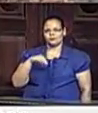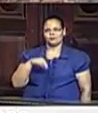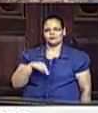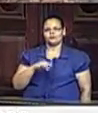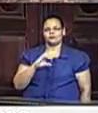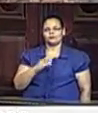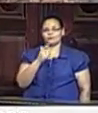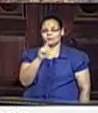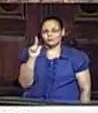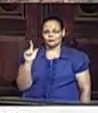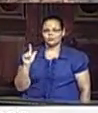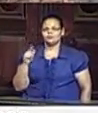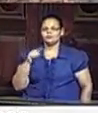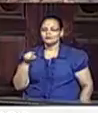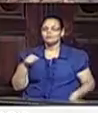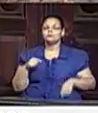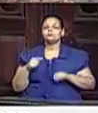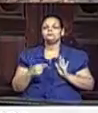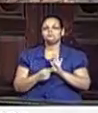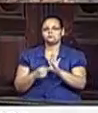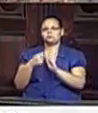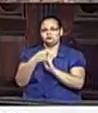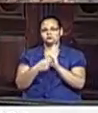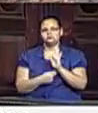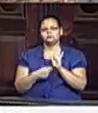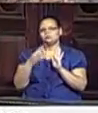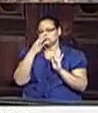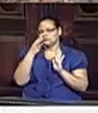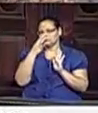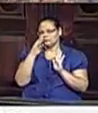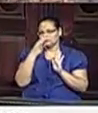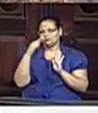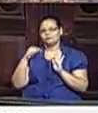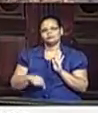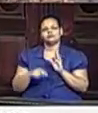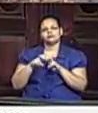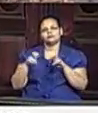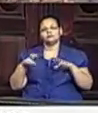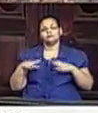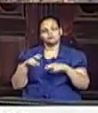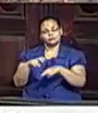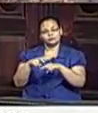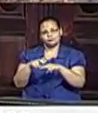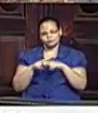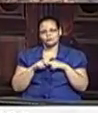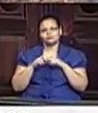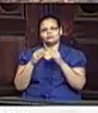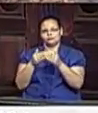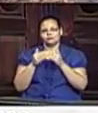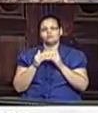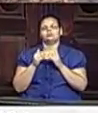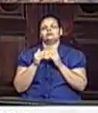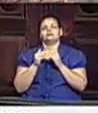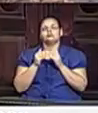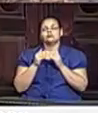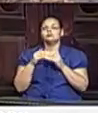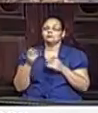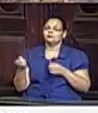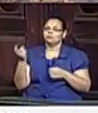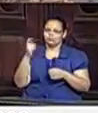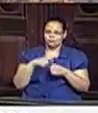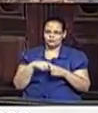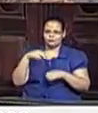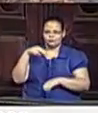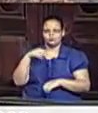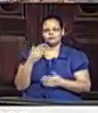companheiros de comissão, apresentar um texto para ser apreciado aqui ao plenário. Por isso, o pedido de prorrogação, mas a sua volta a